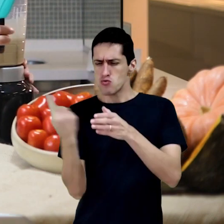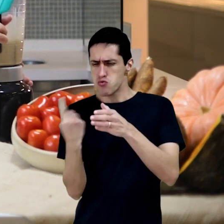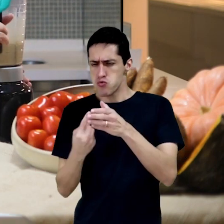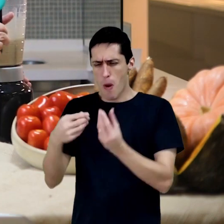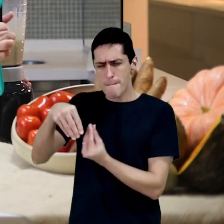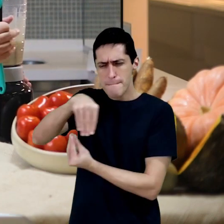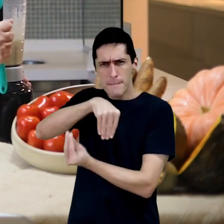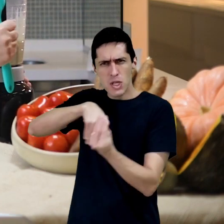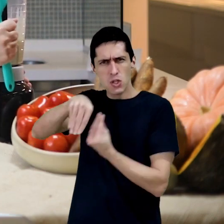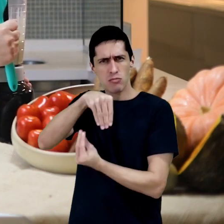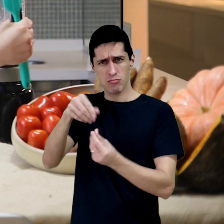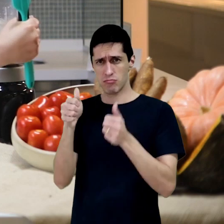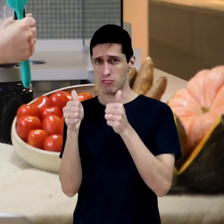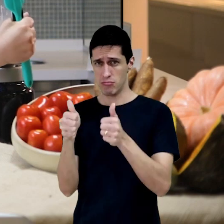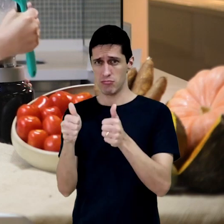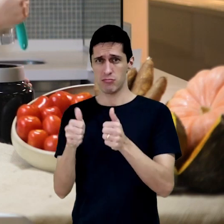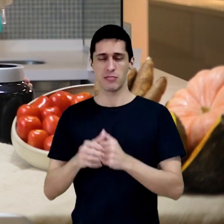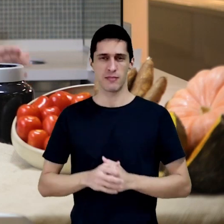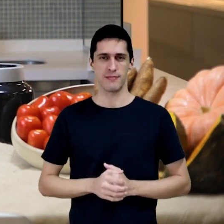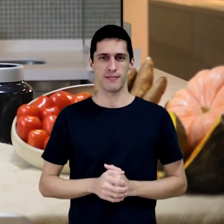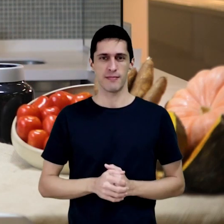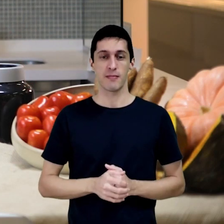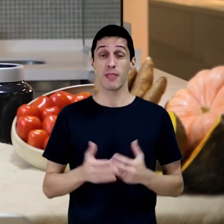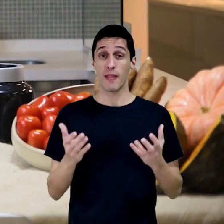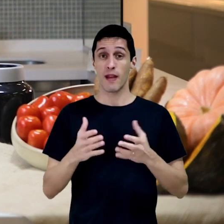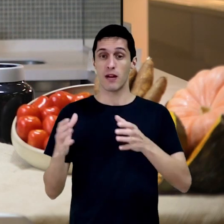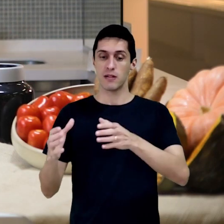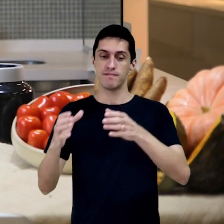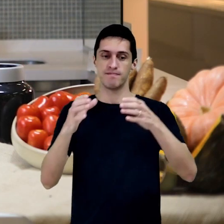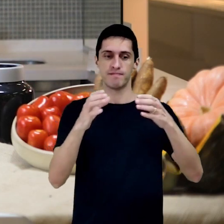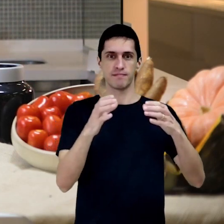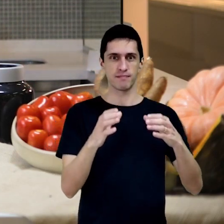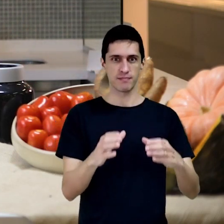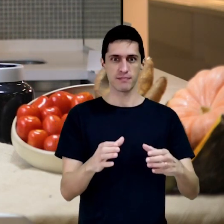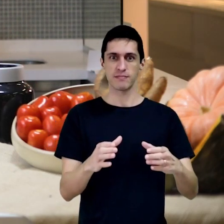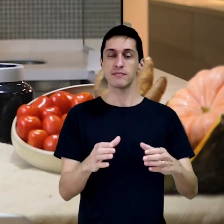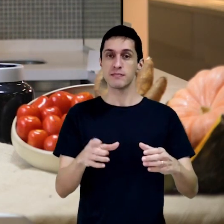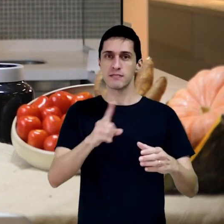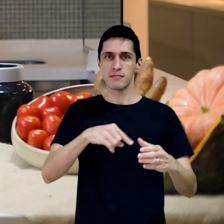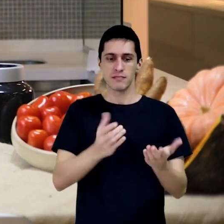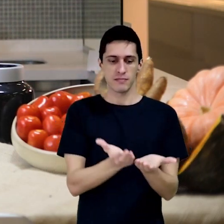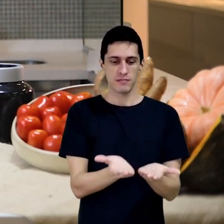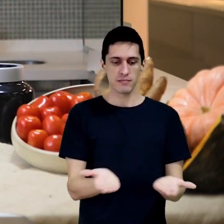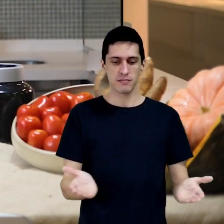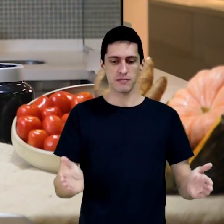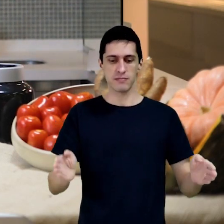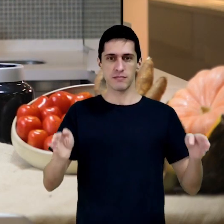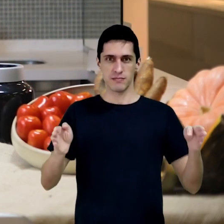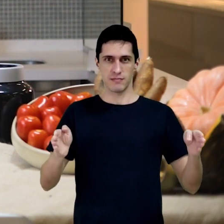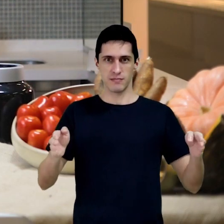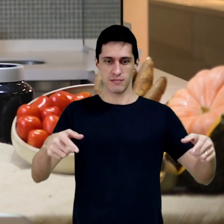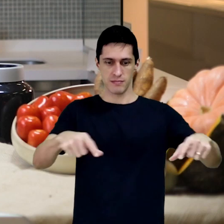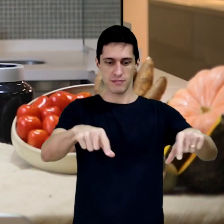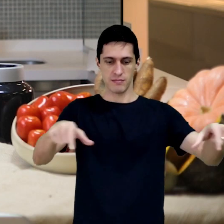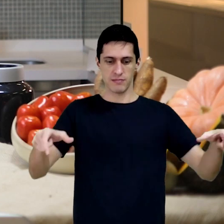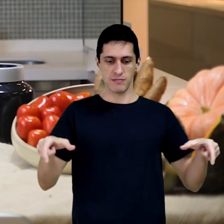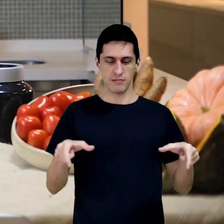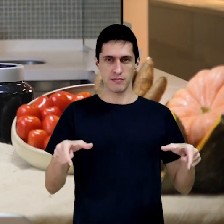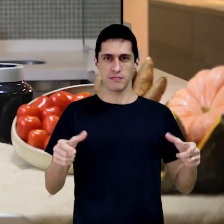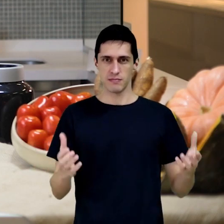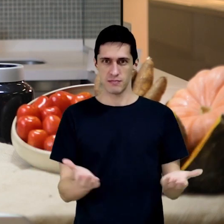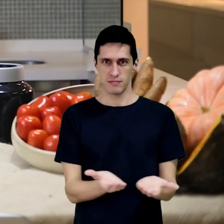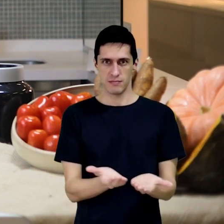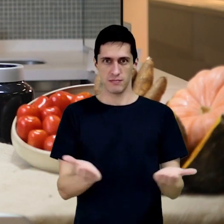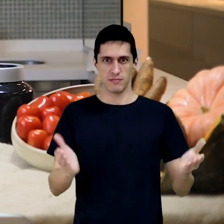E aqui a gente vai nos levar aqui agora para a nossa forma. Podem ver que o